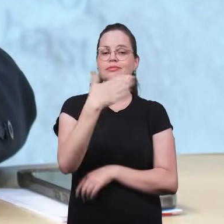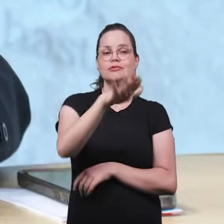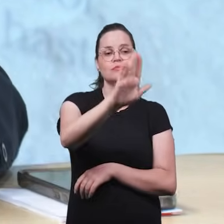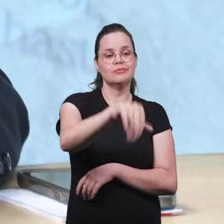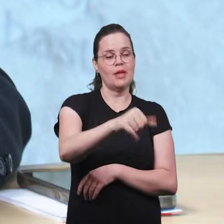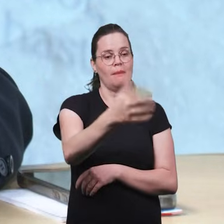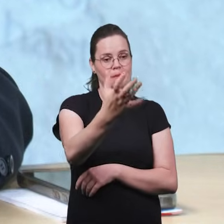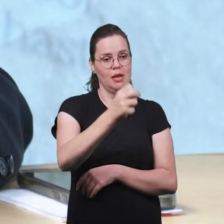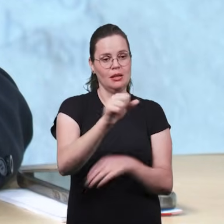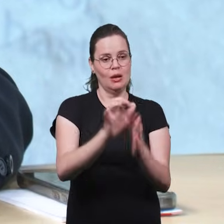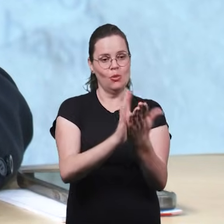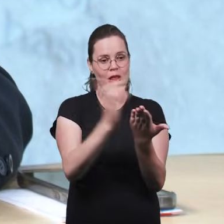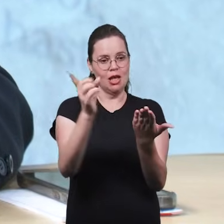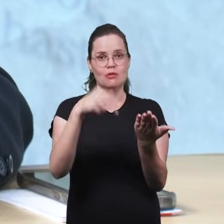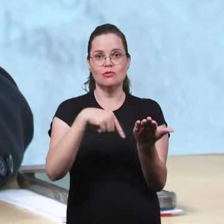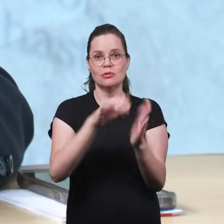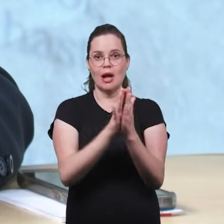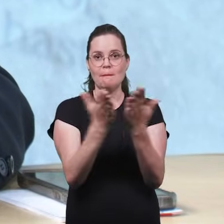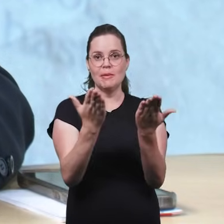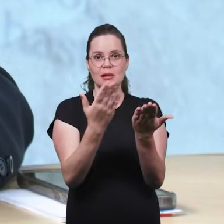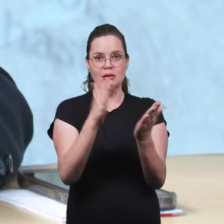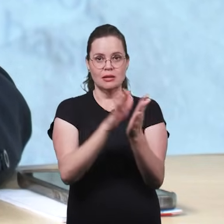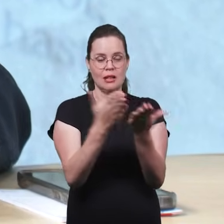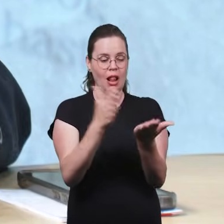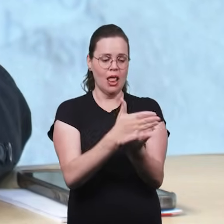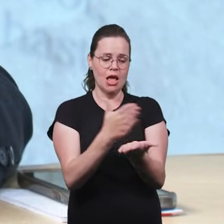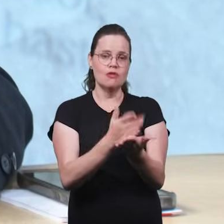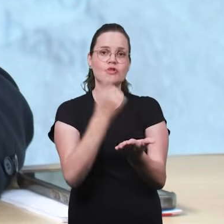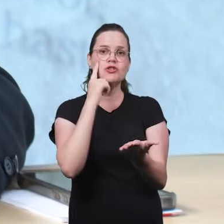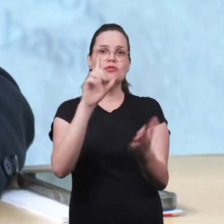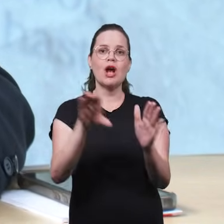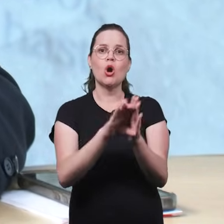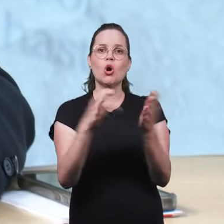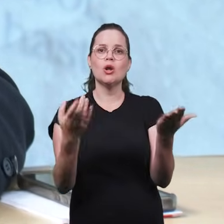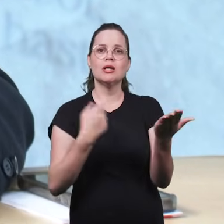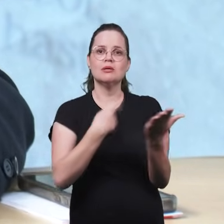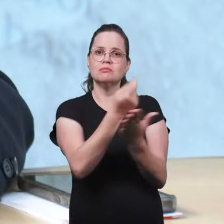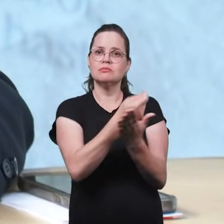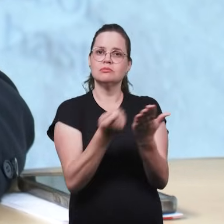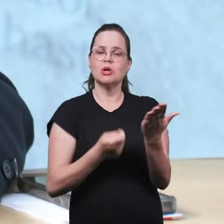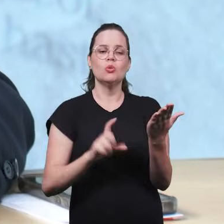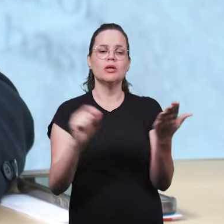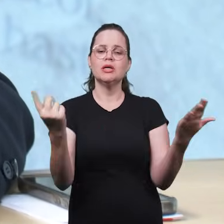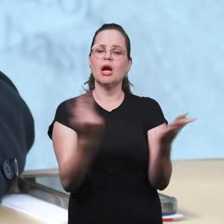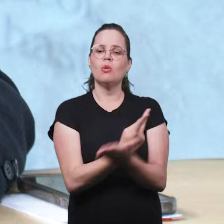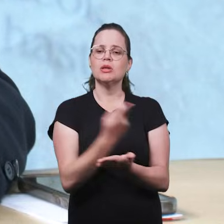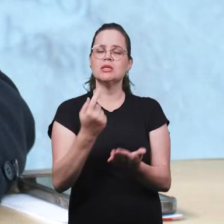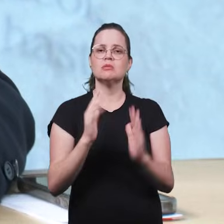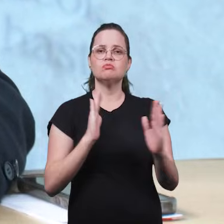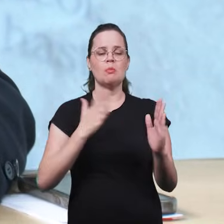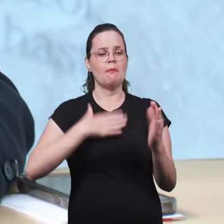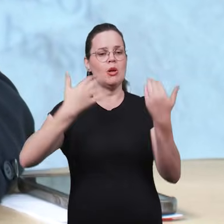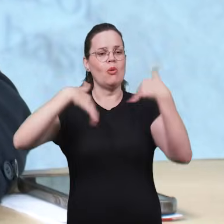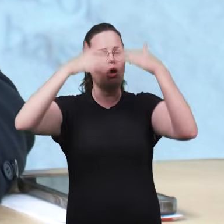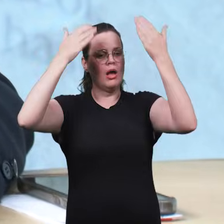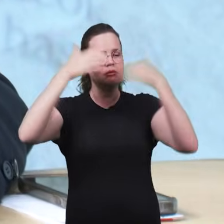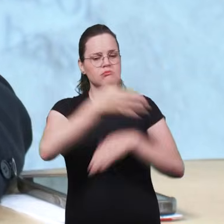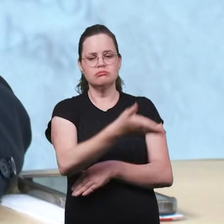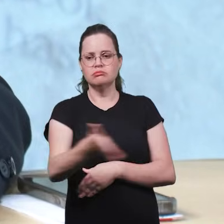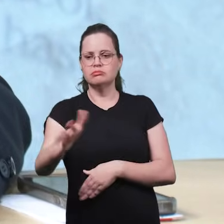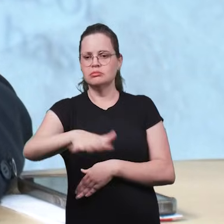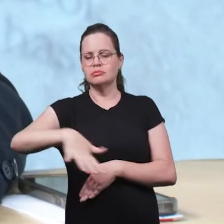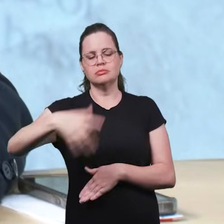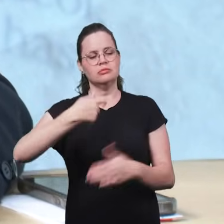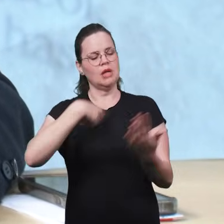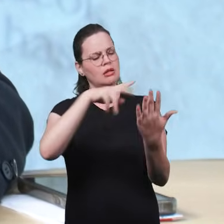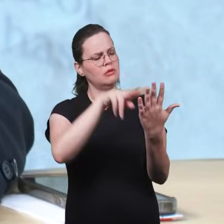os registros que havia do que acontecia no seu reino, e ele vai lendo aquilo e, de repente, traz à